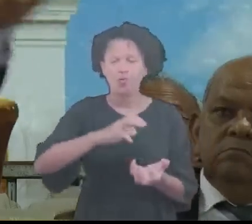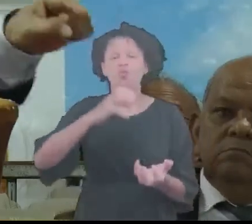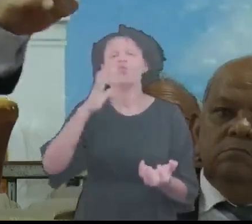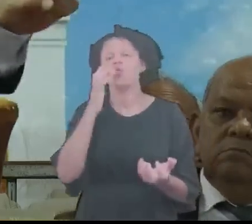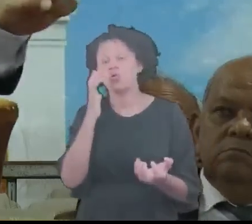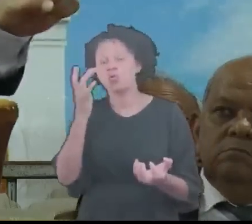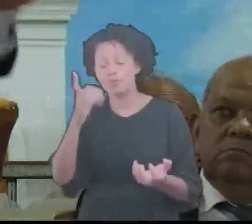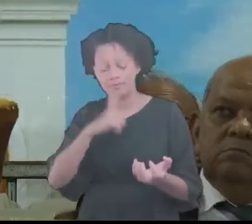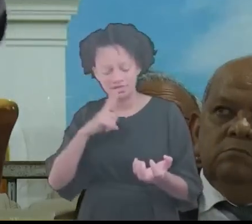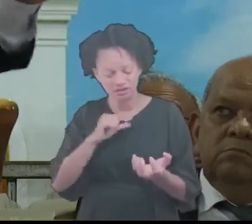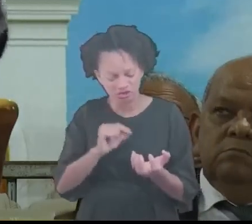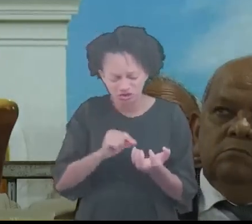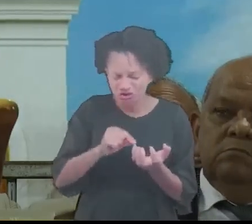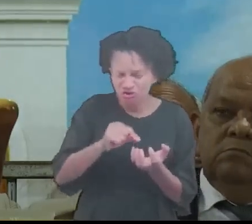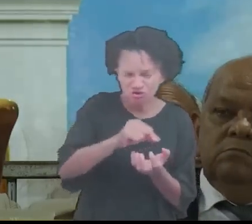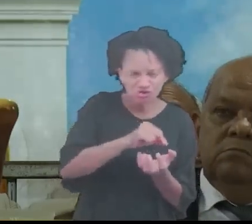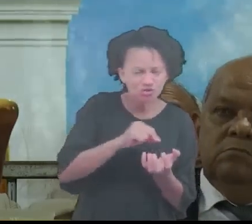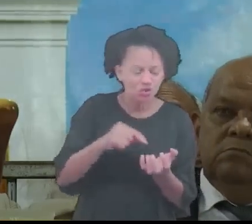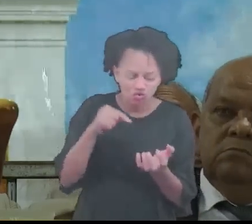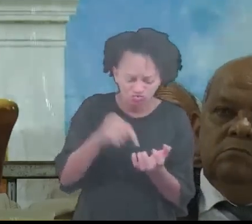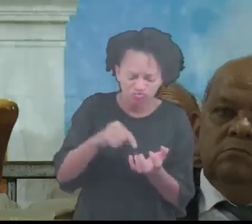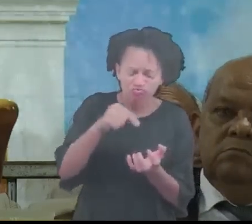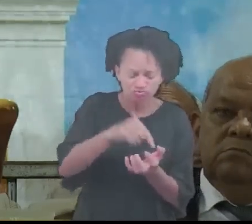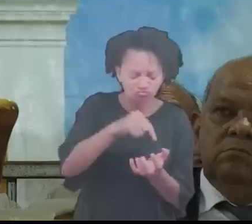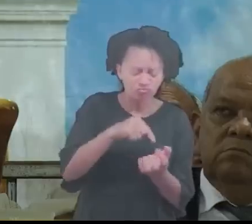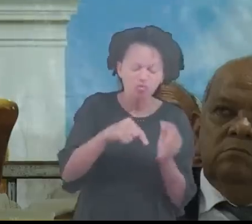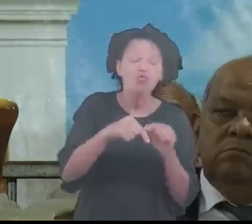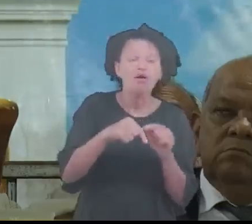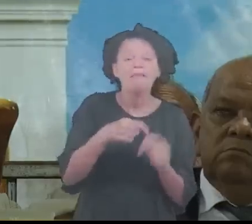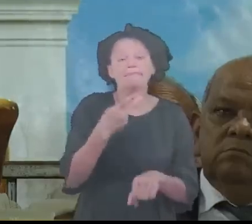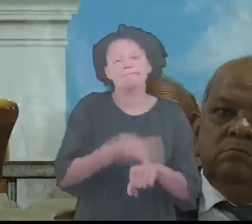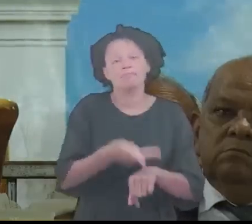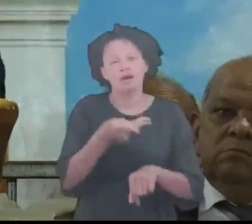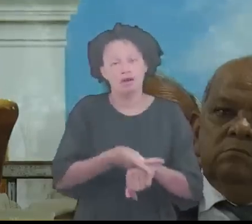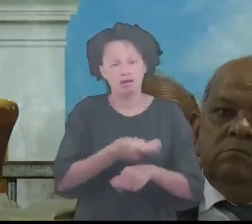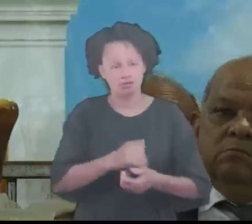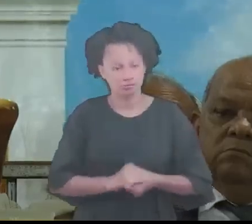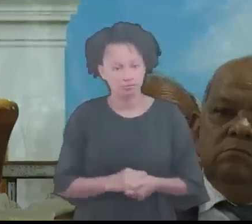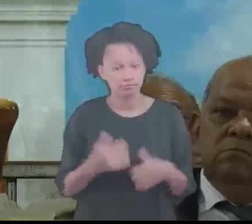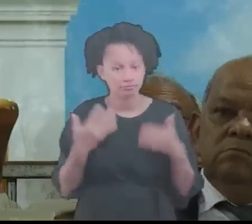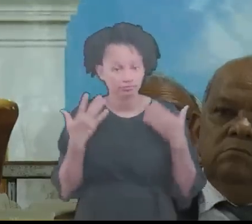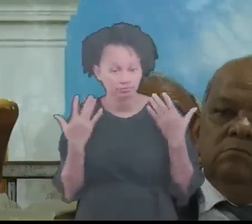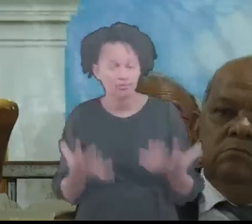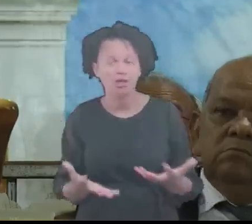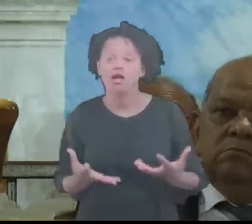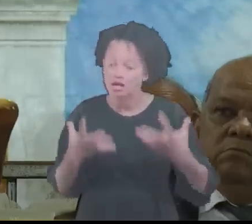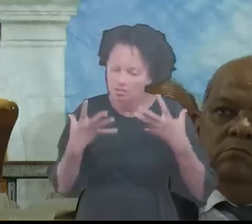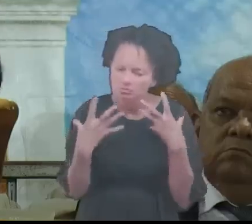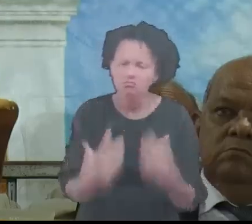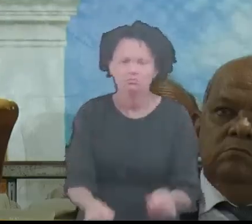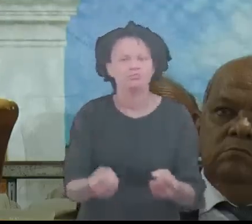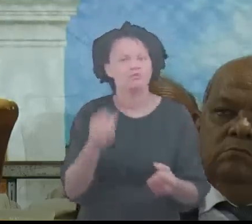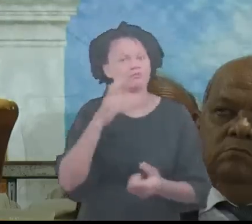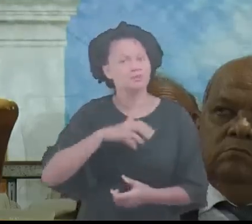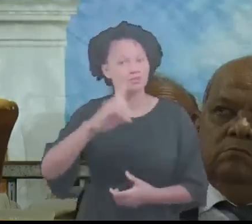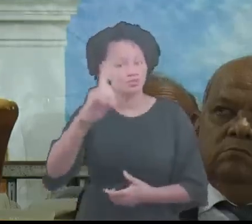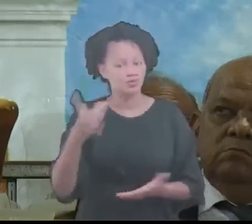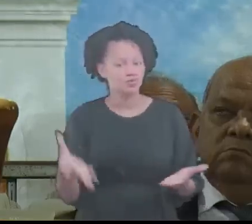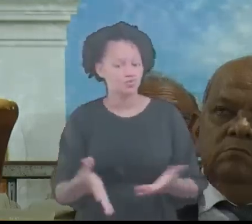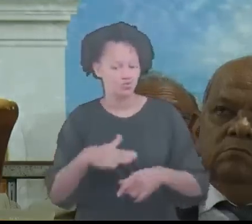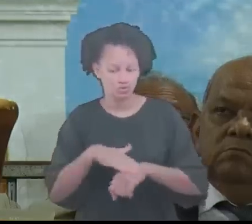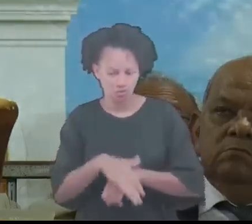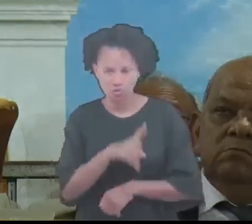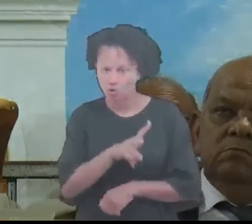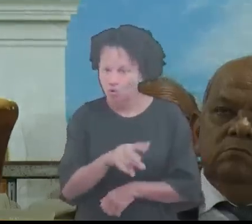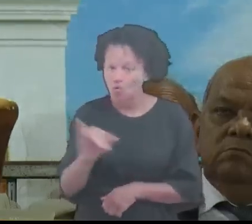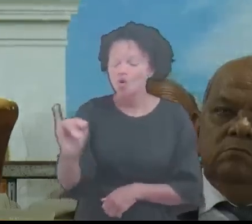com pregos de quê, meus amados irmãos? De prata. Então receba de Deus nessa noite. Você